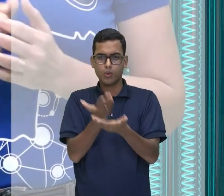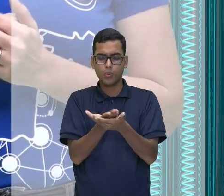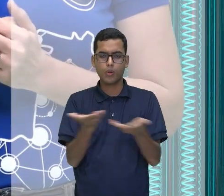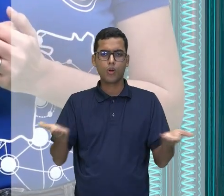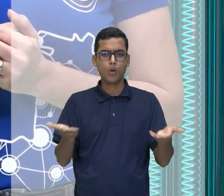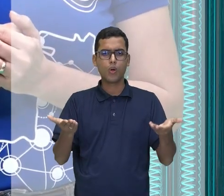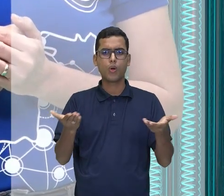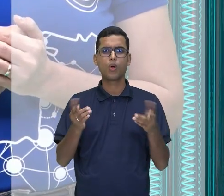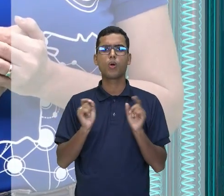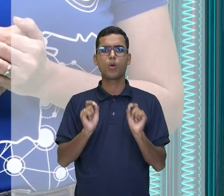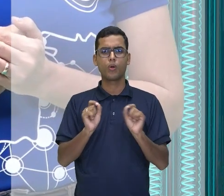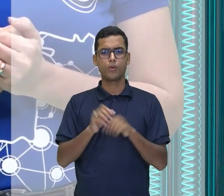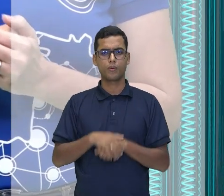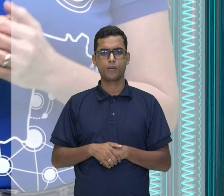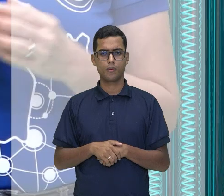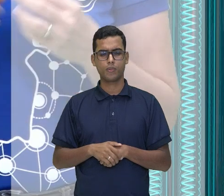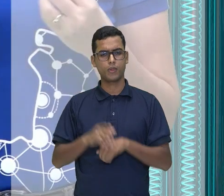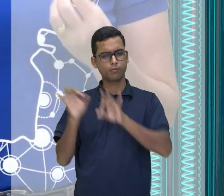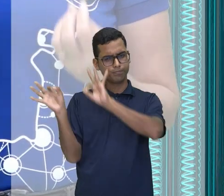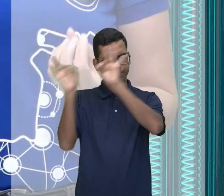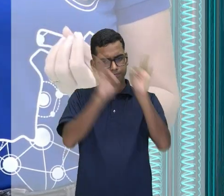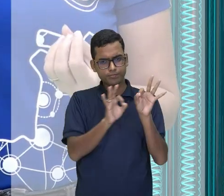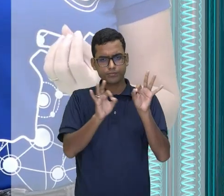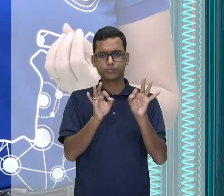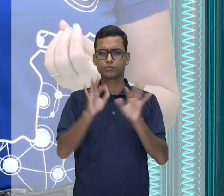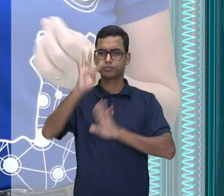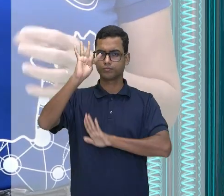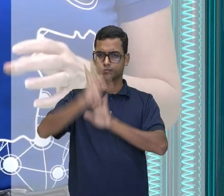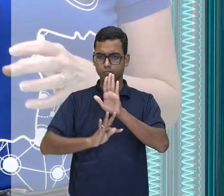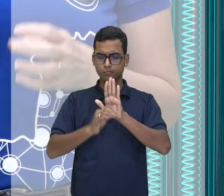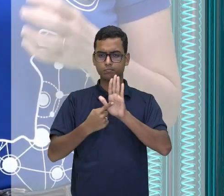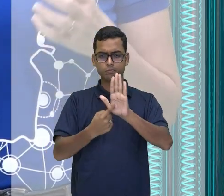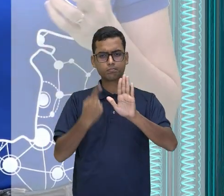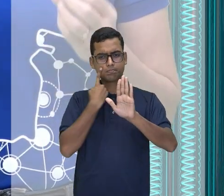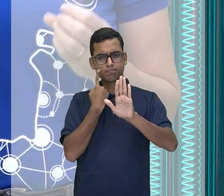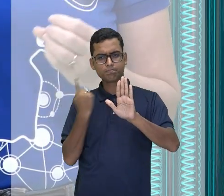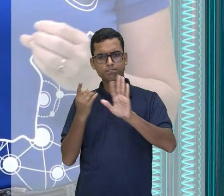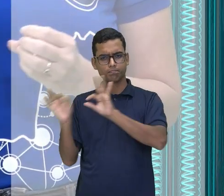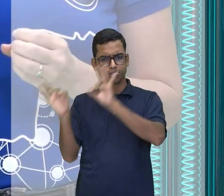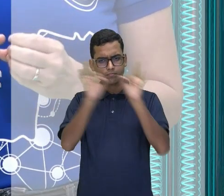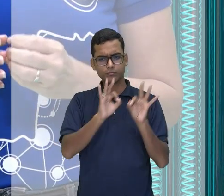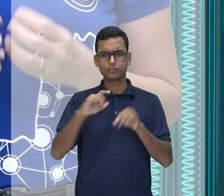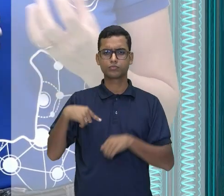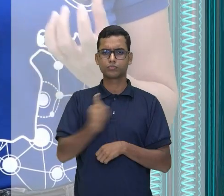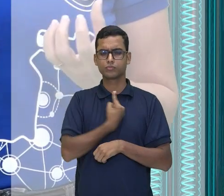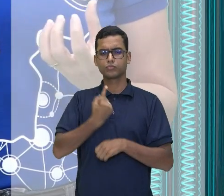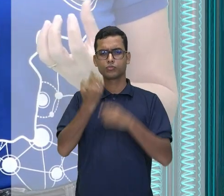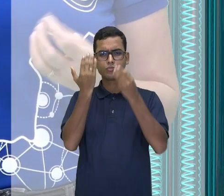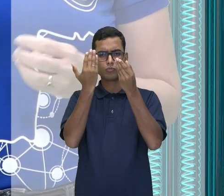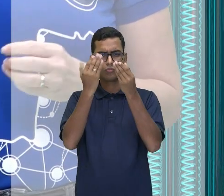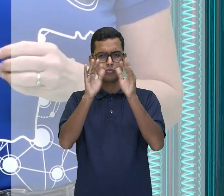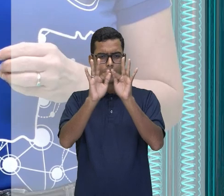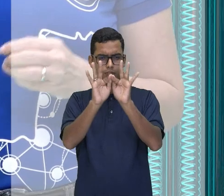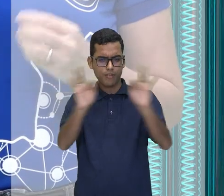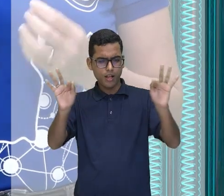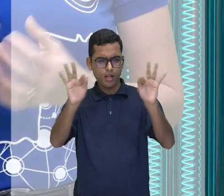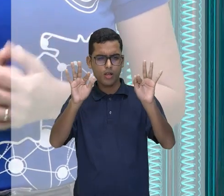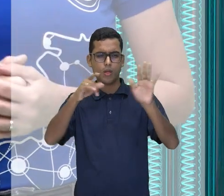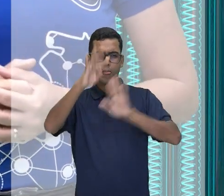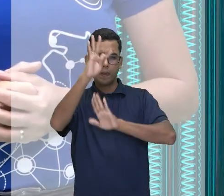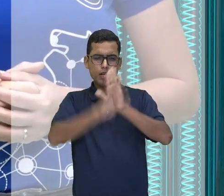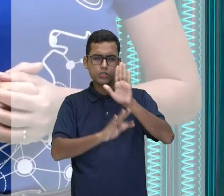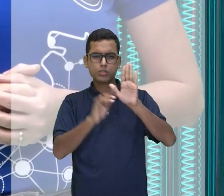agora eu quero exercitar com vocês, através de um texto, para que a gente vá completando os espaços